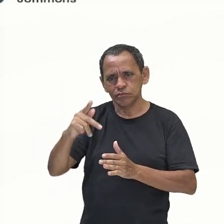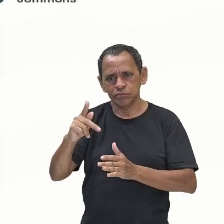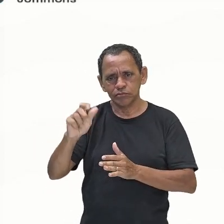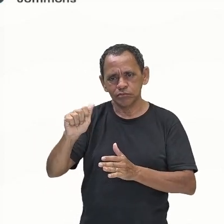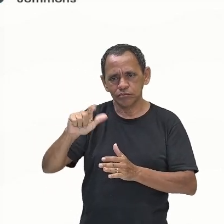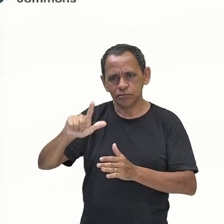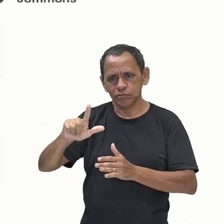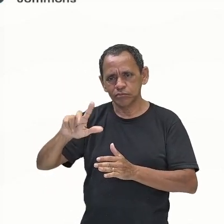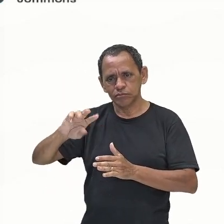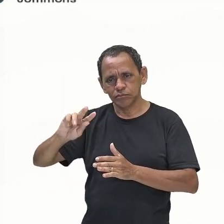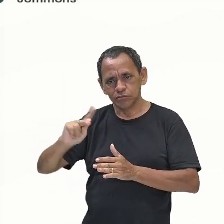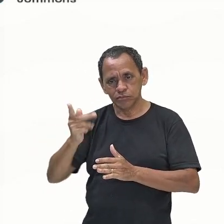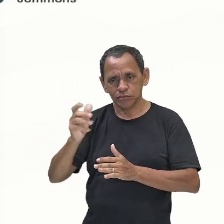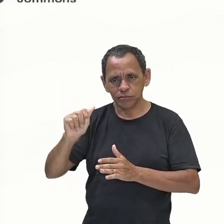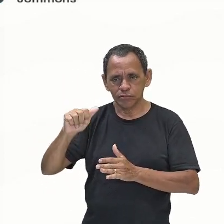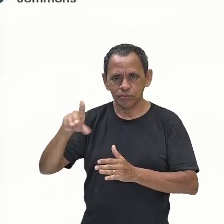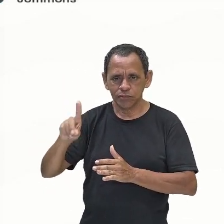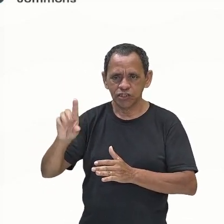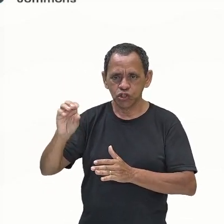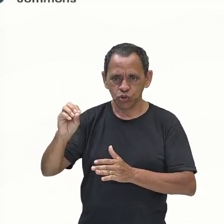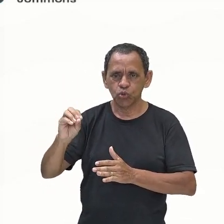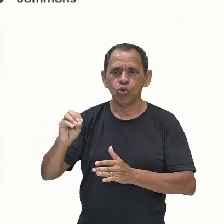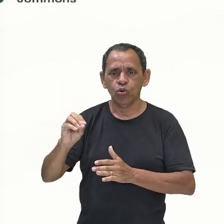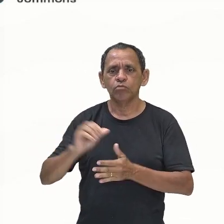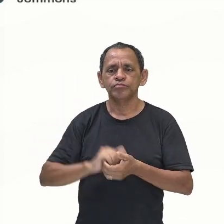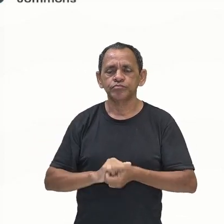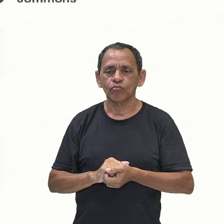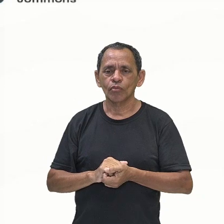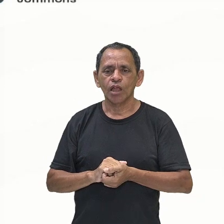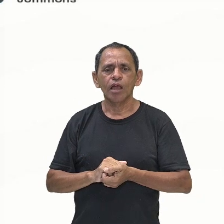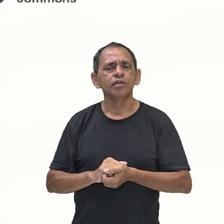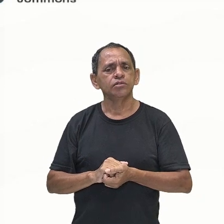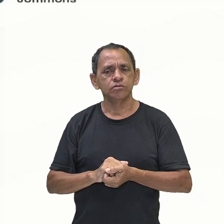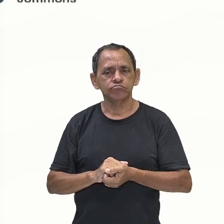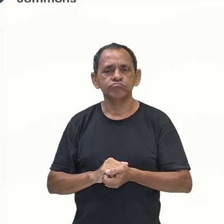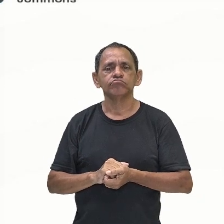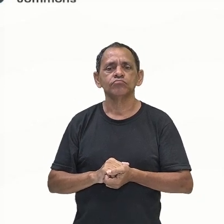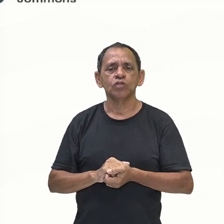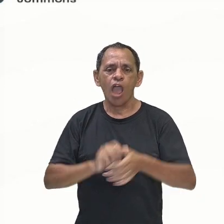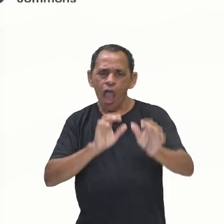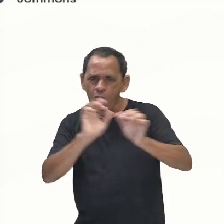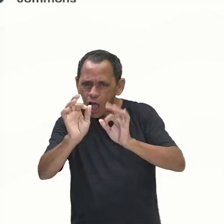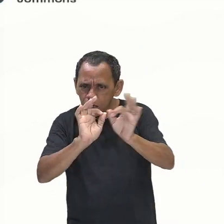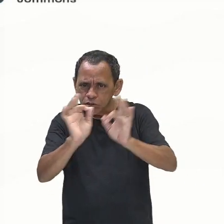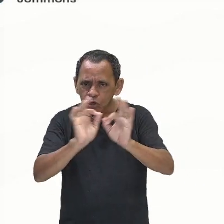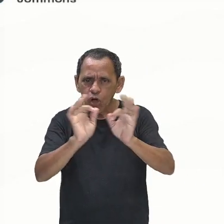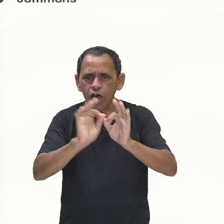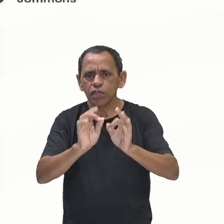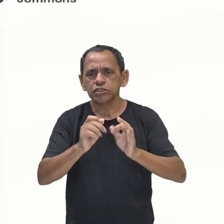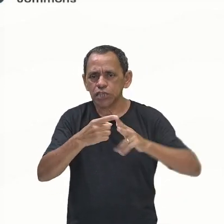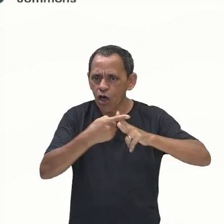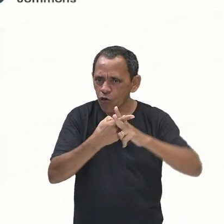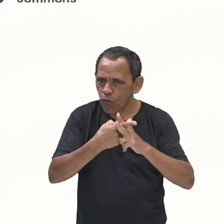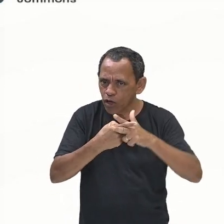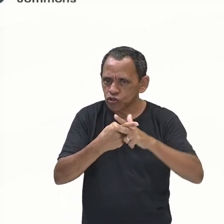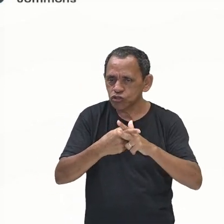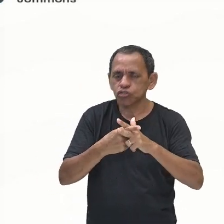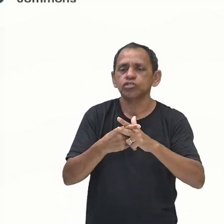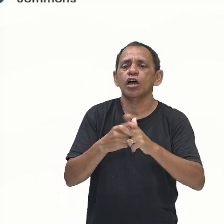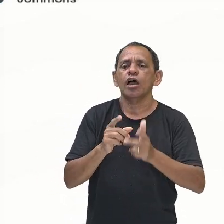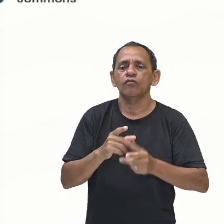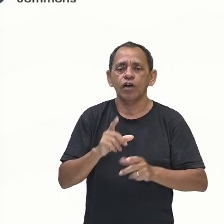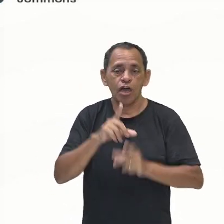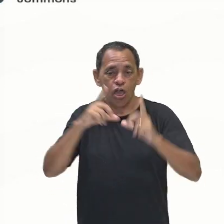tantos segundos, e aí os pombos do Nel Brunner davam uma volta e quando voltavam ali ele